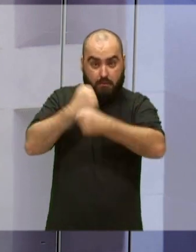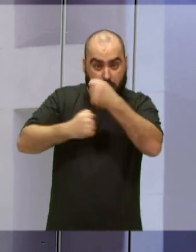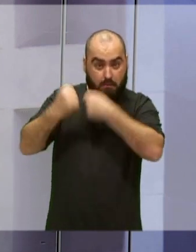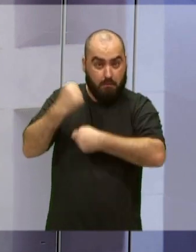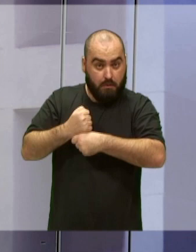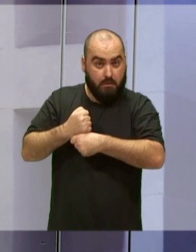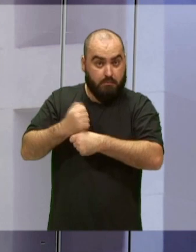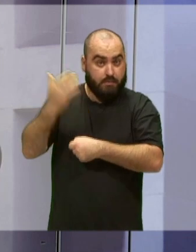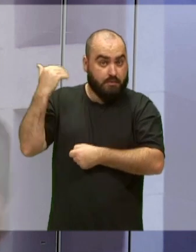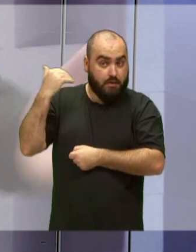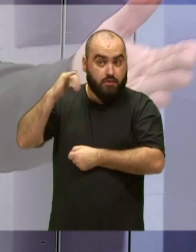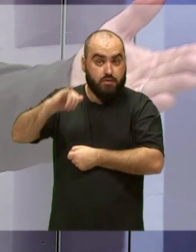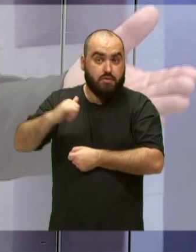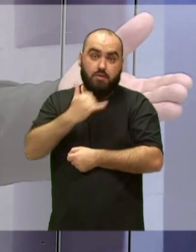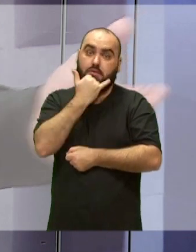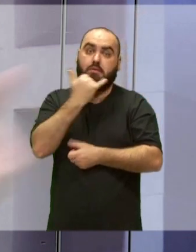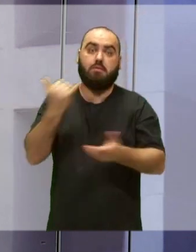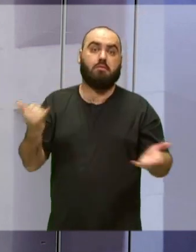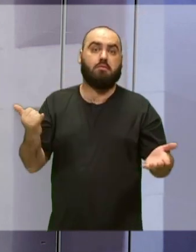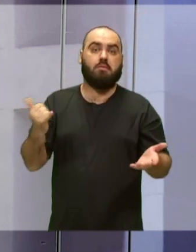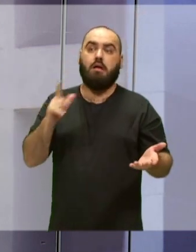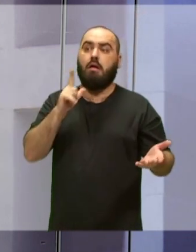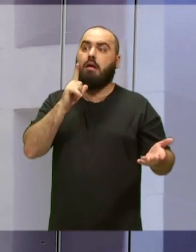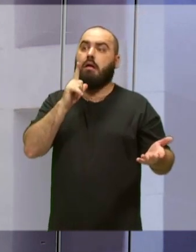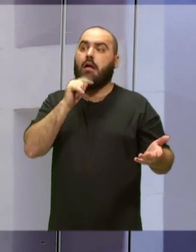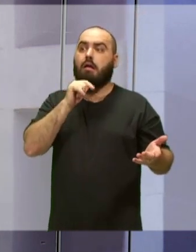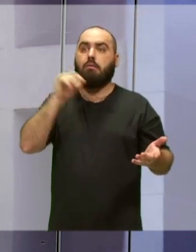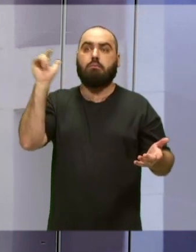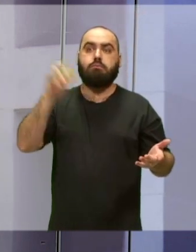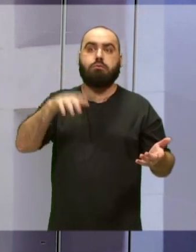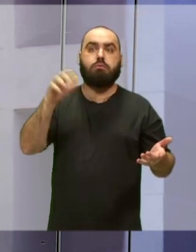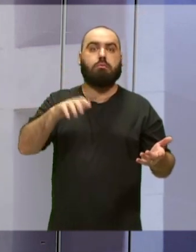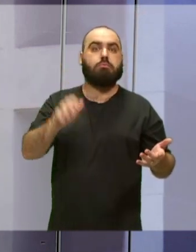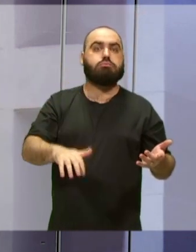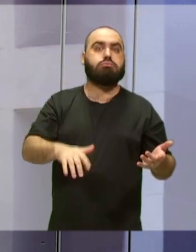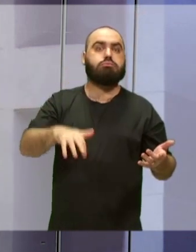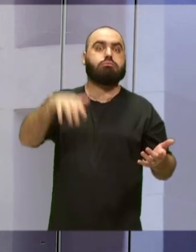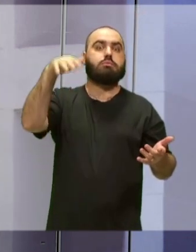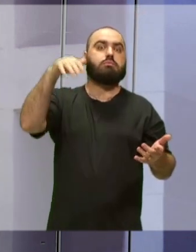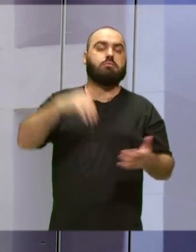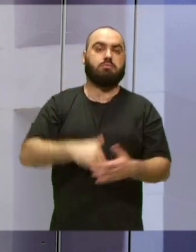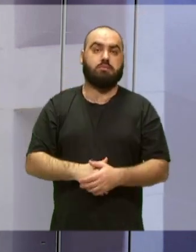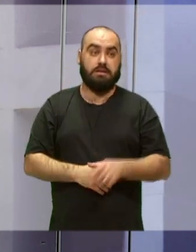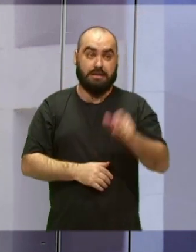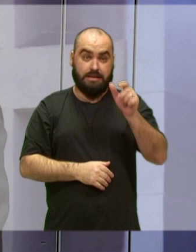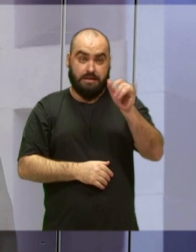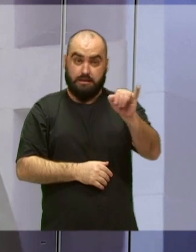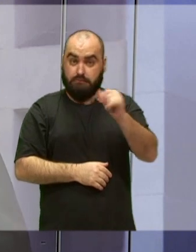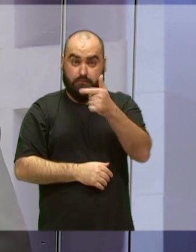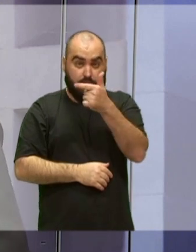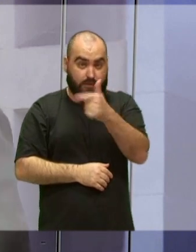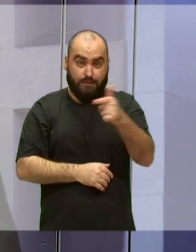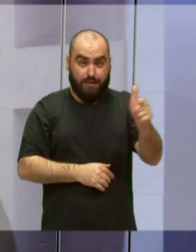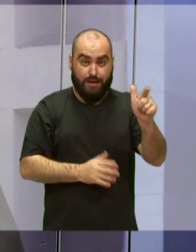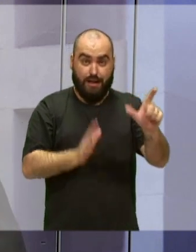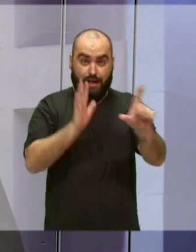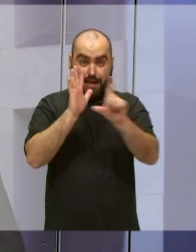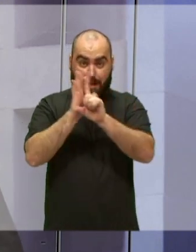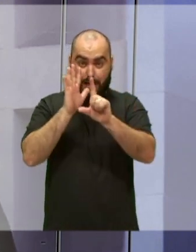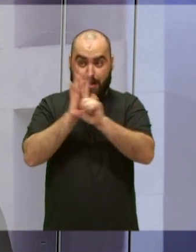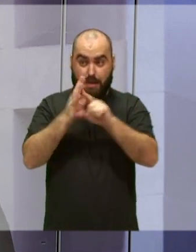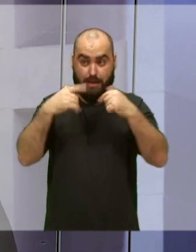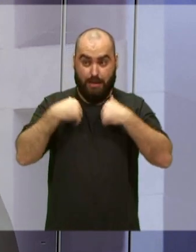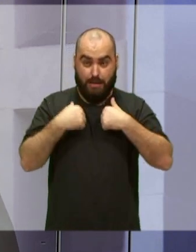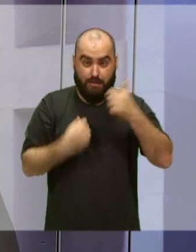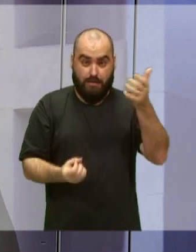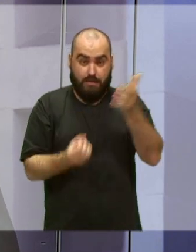a justificativa pegou uma enchurrada como isso aí se não existiu a lei que eu produzi a emenda que